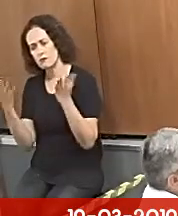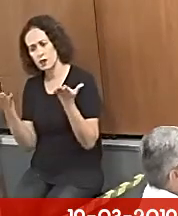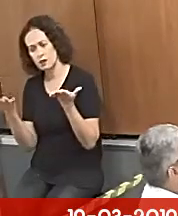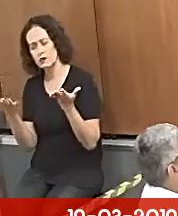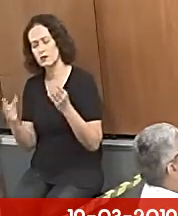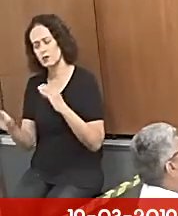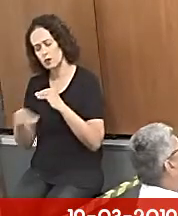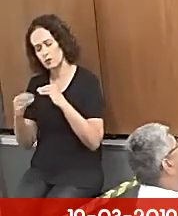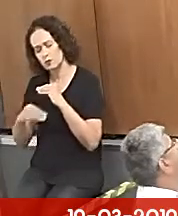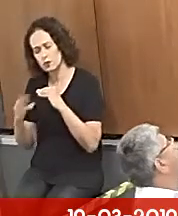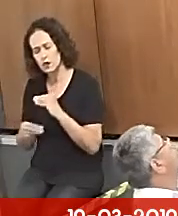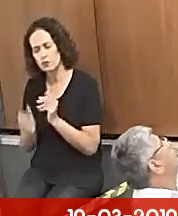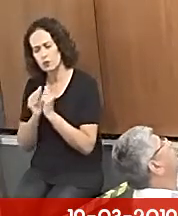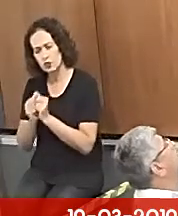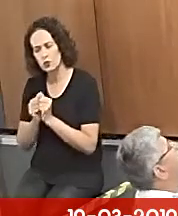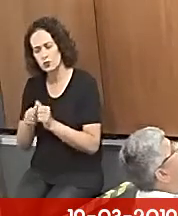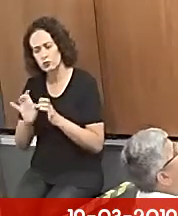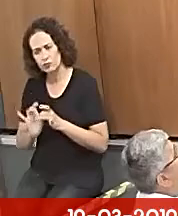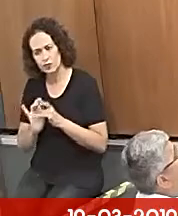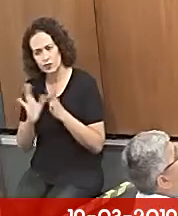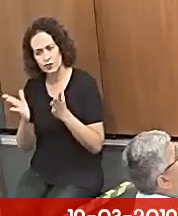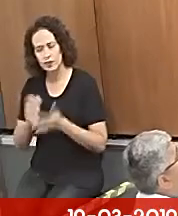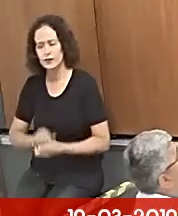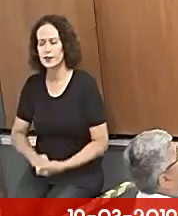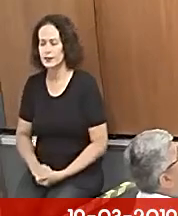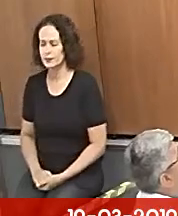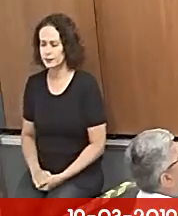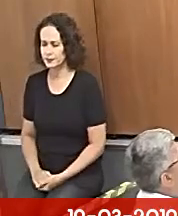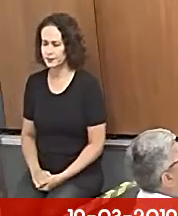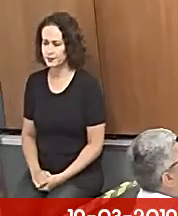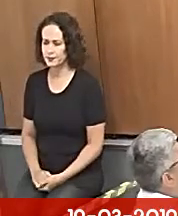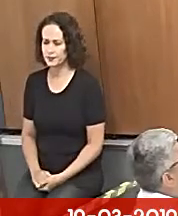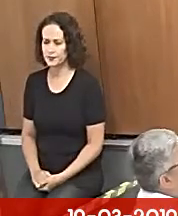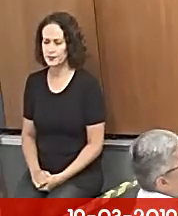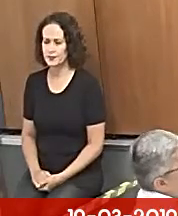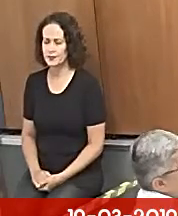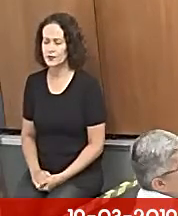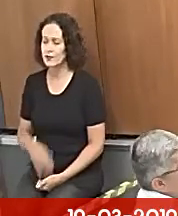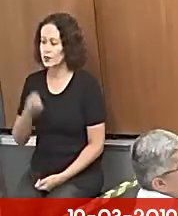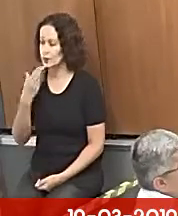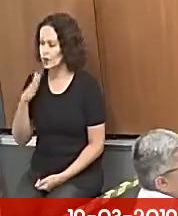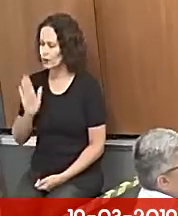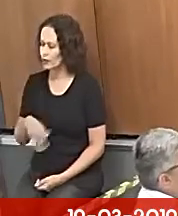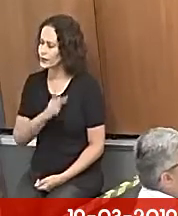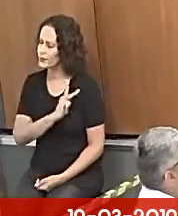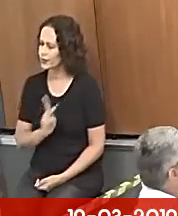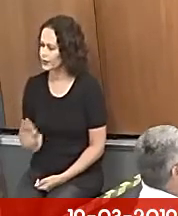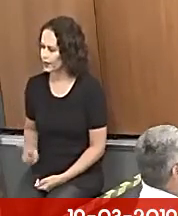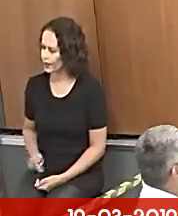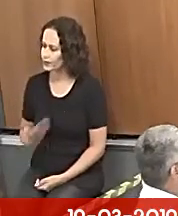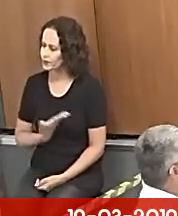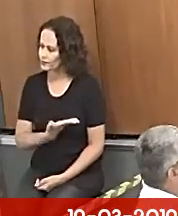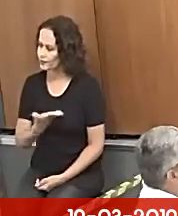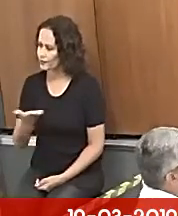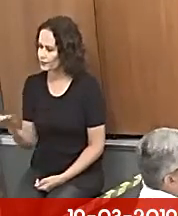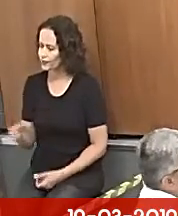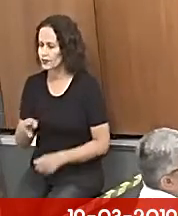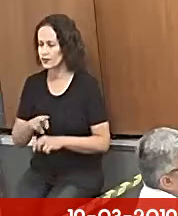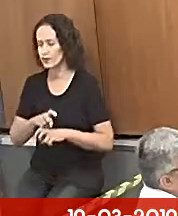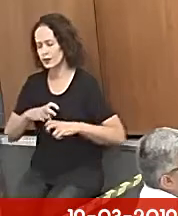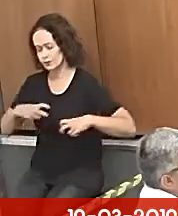chamar né então fique à vontade boa tarde presidente aos demais membros da